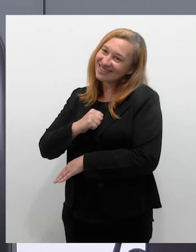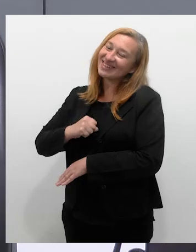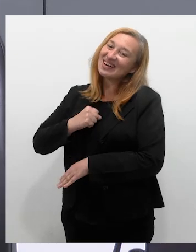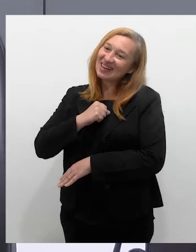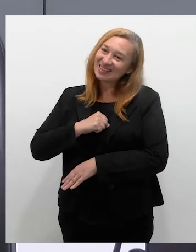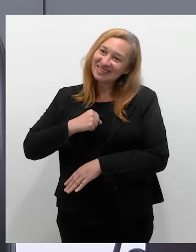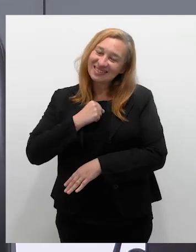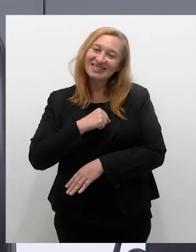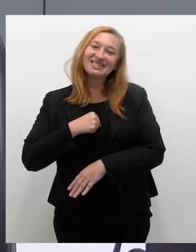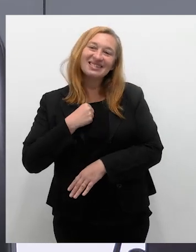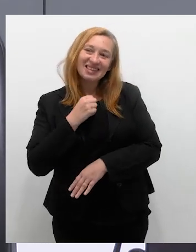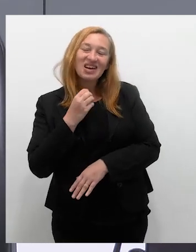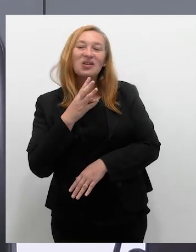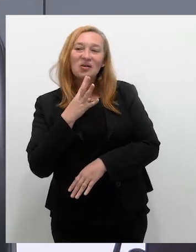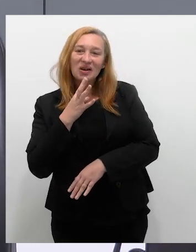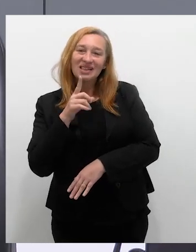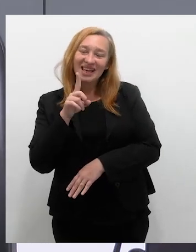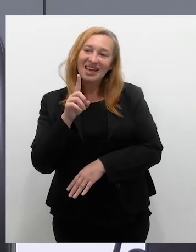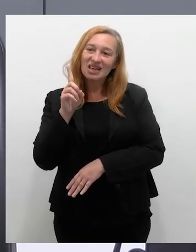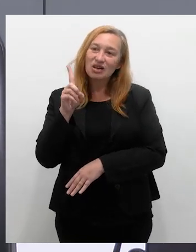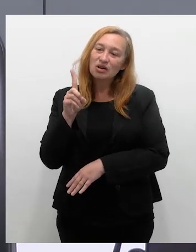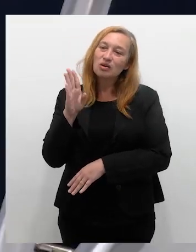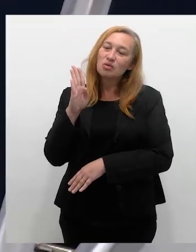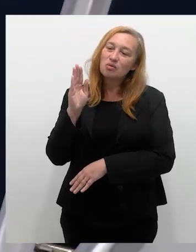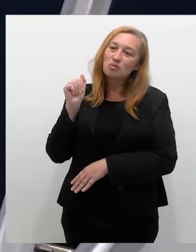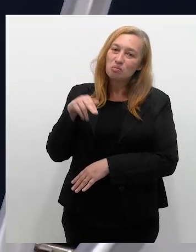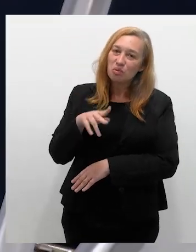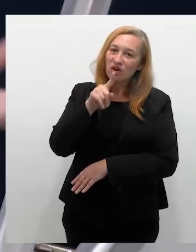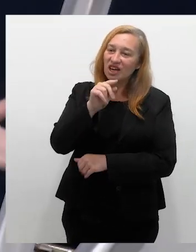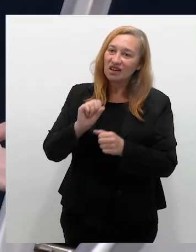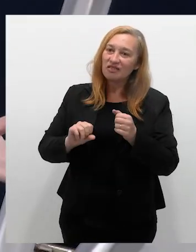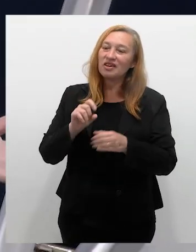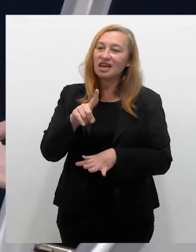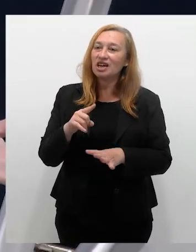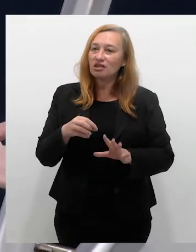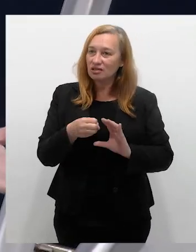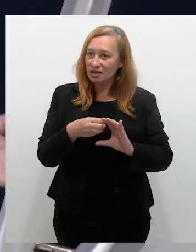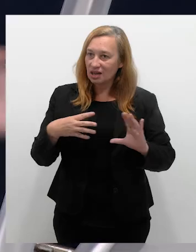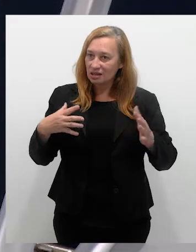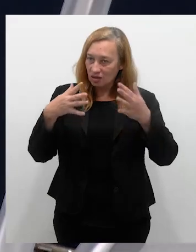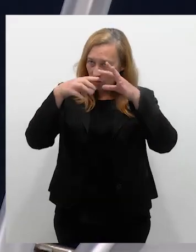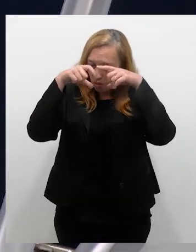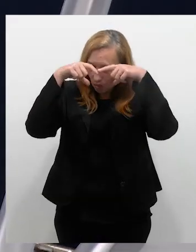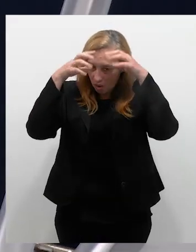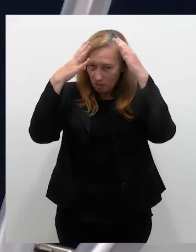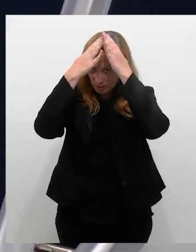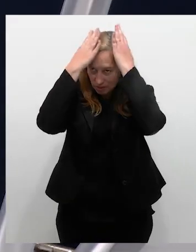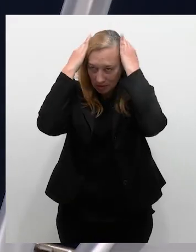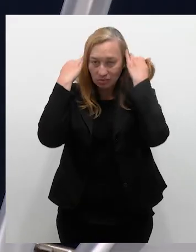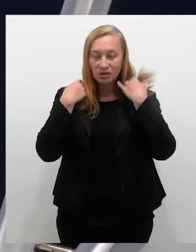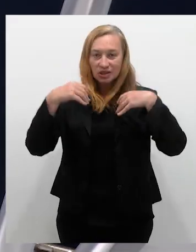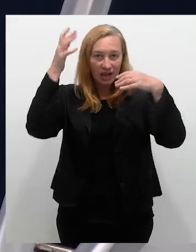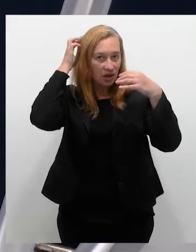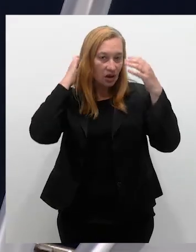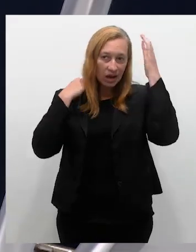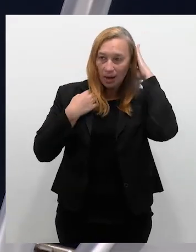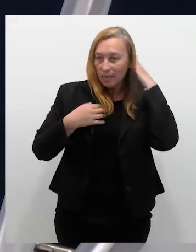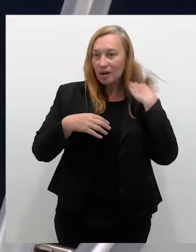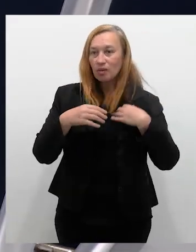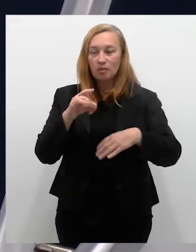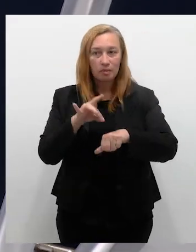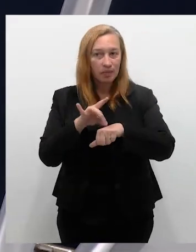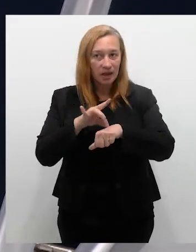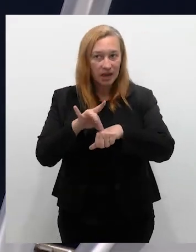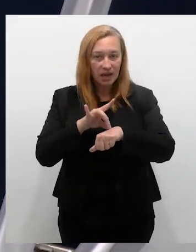Tive o prazer de assistir Boom dele. E daí eu cheguei já caracterizada, né? Óculinho, cabelo preso e